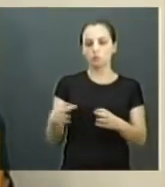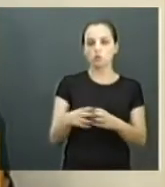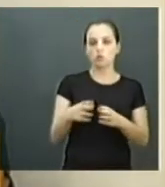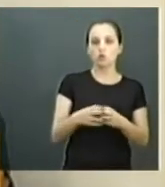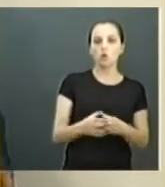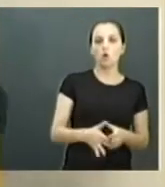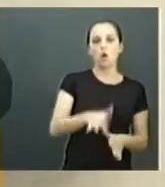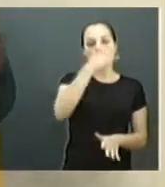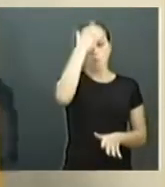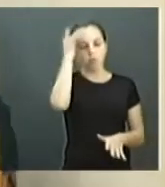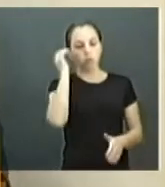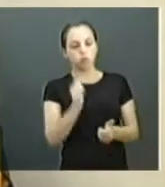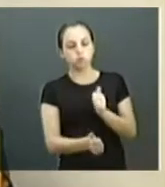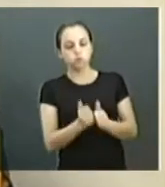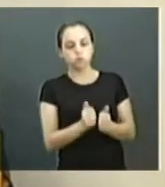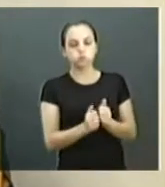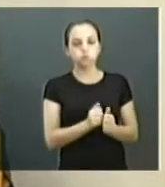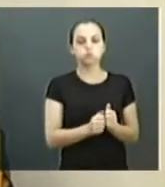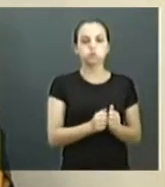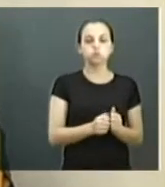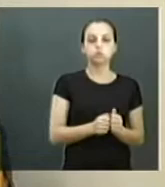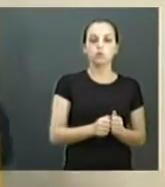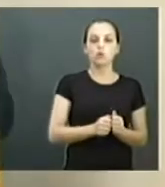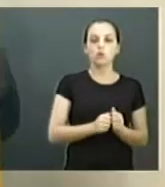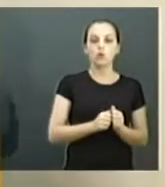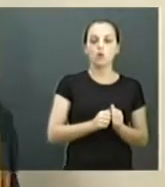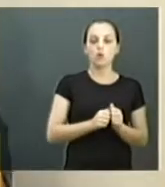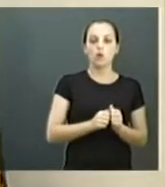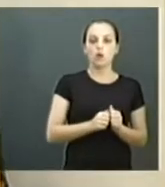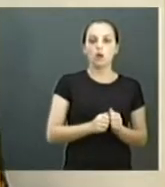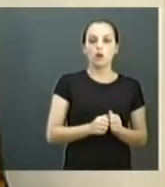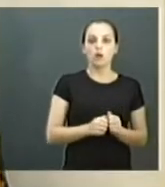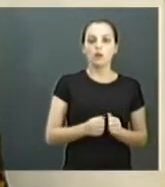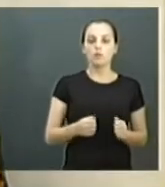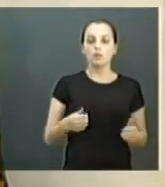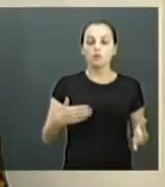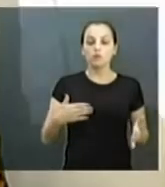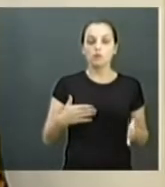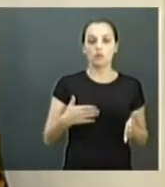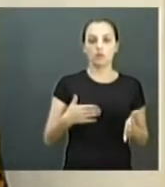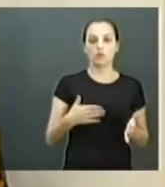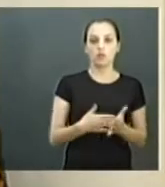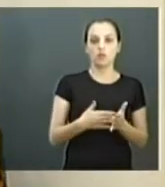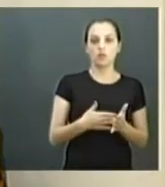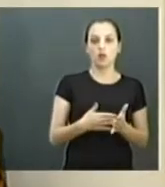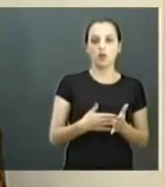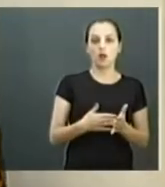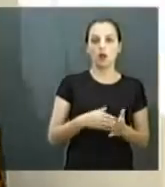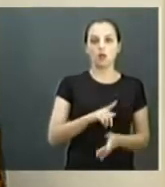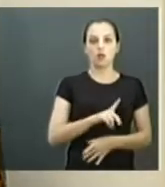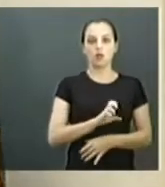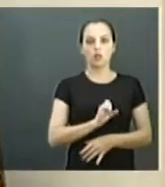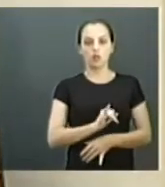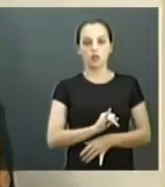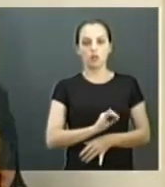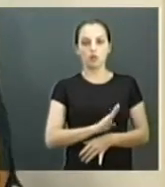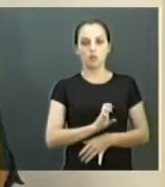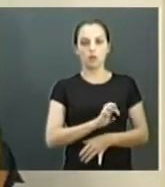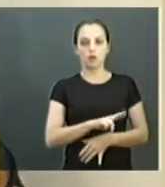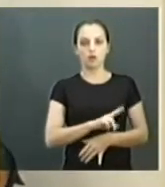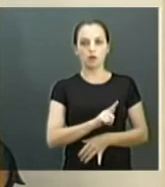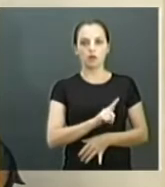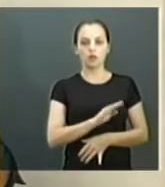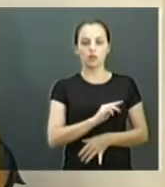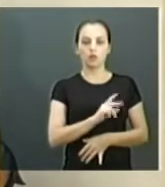as atletas por estar na final da Copa do Brasil, por estar na Libertadores, ao Douglas Onça, ao Fabrício, ao